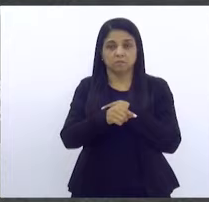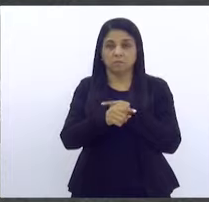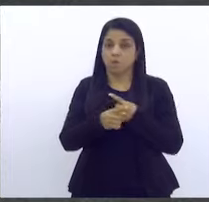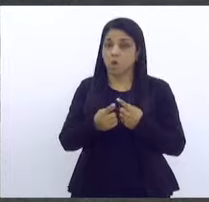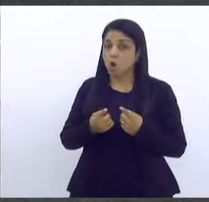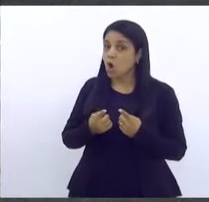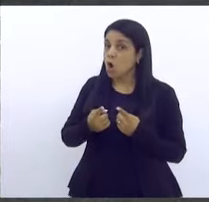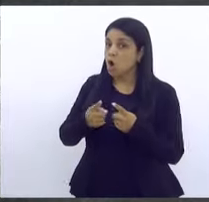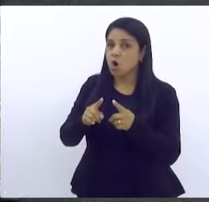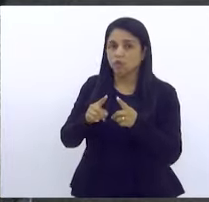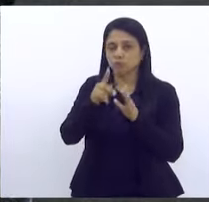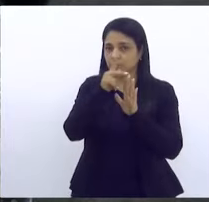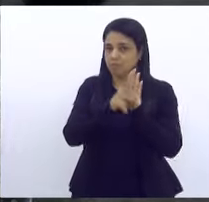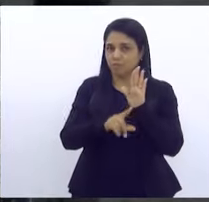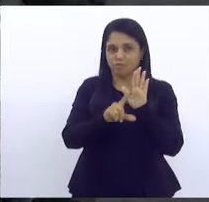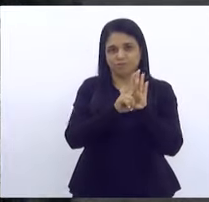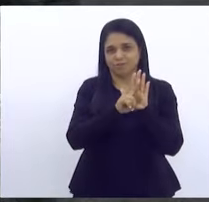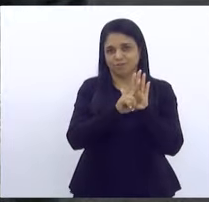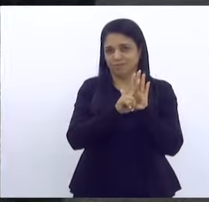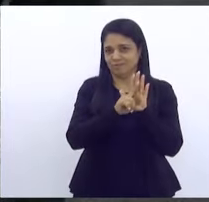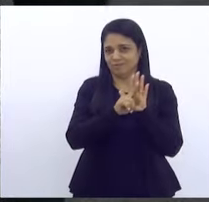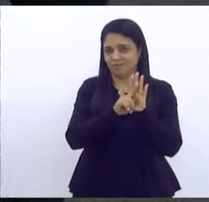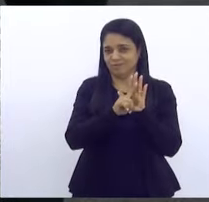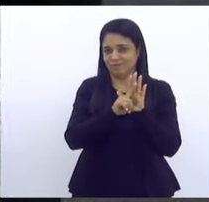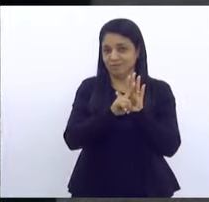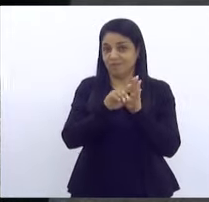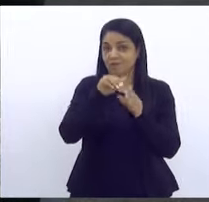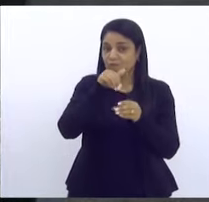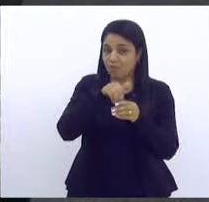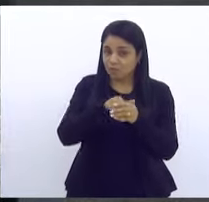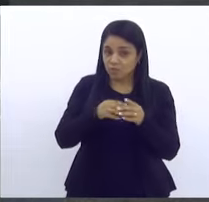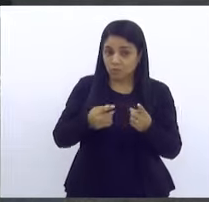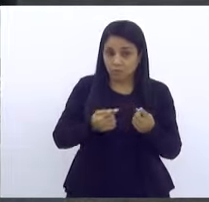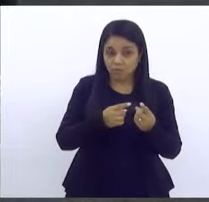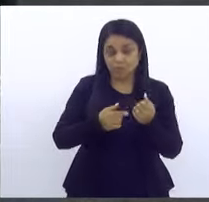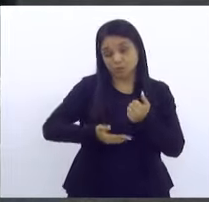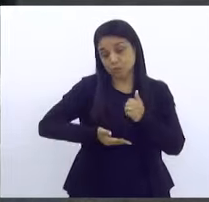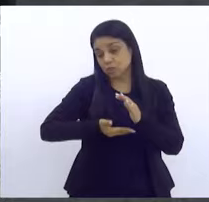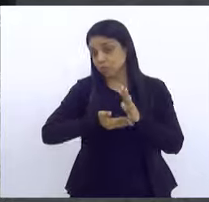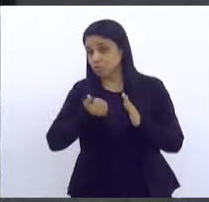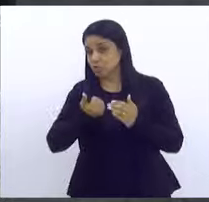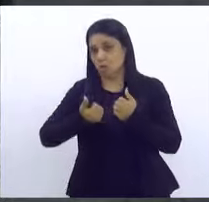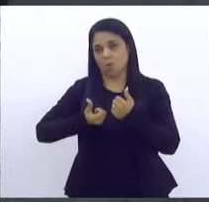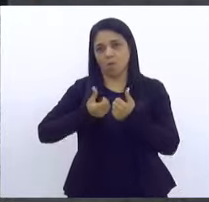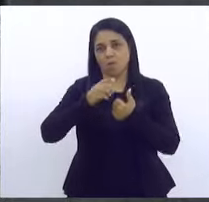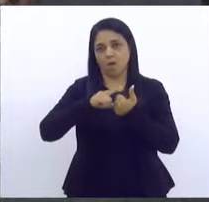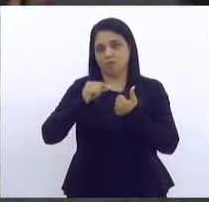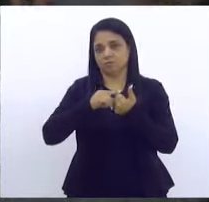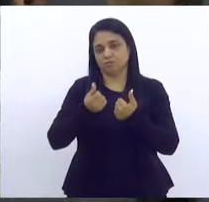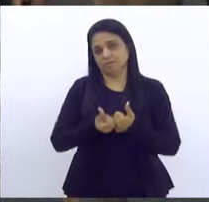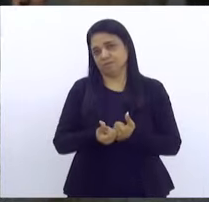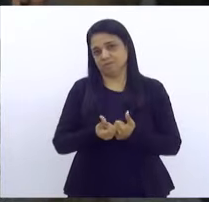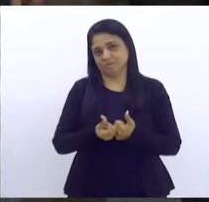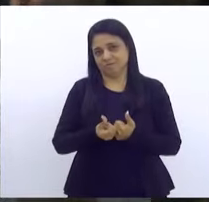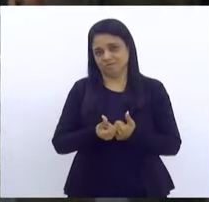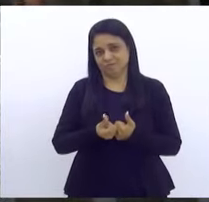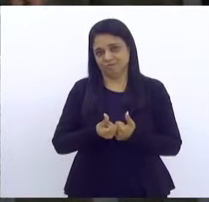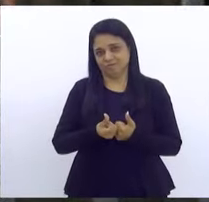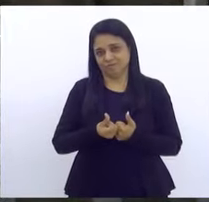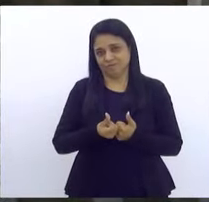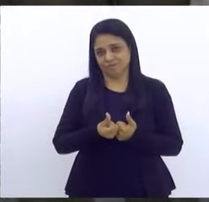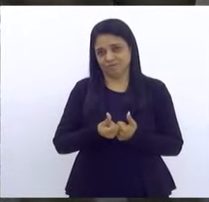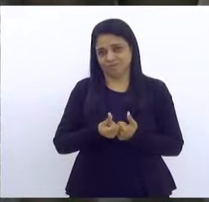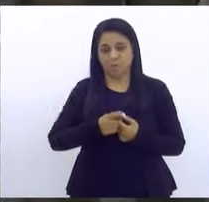o projeto, nós estamos mostrando para não tirar o artigo 6º, que não tem nada a ver com